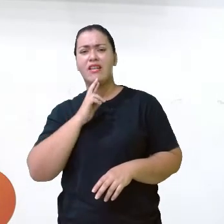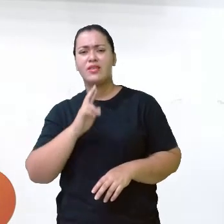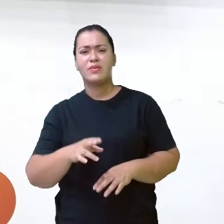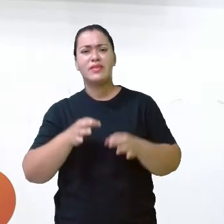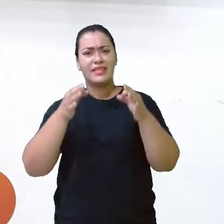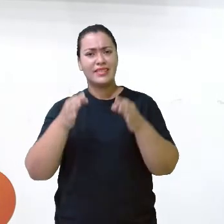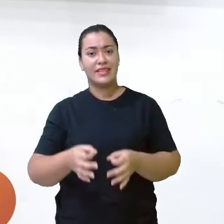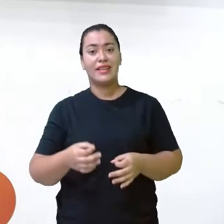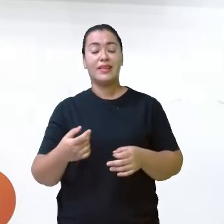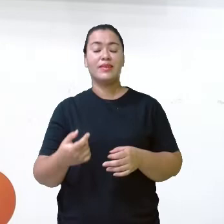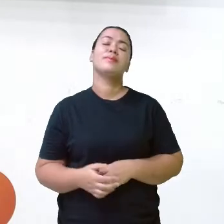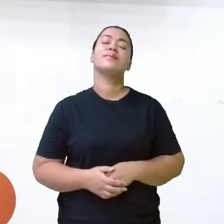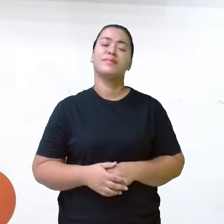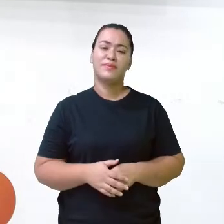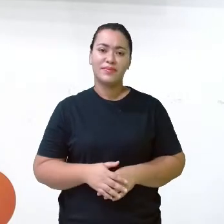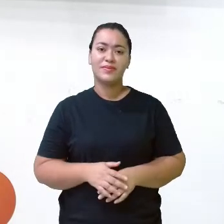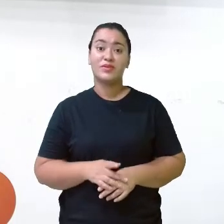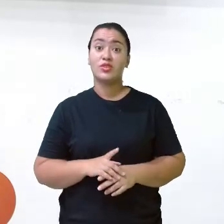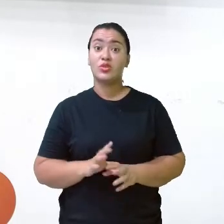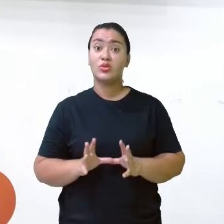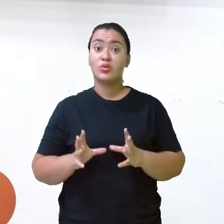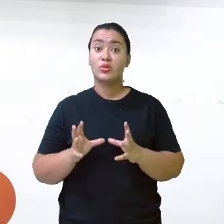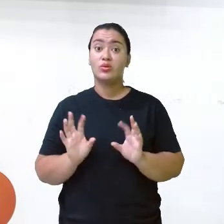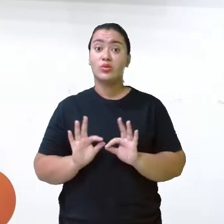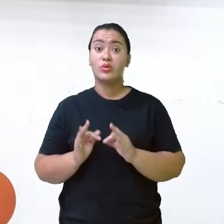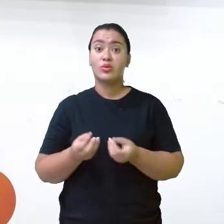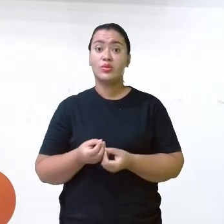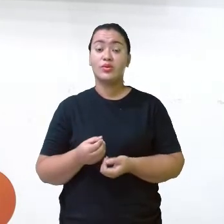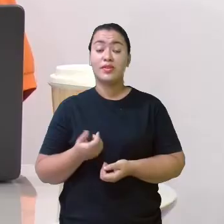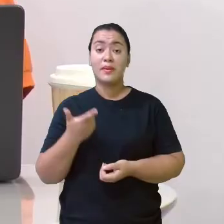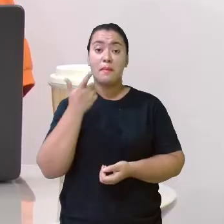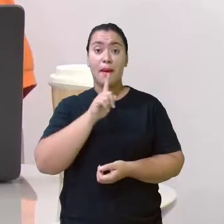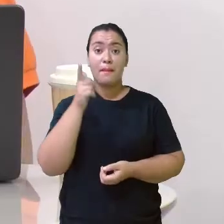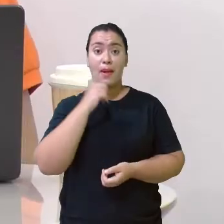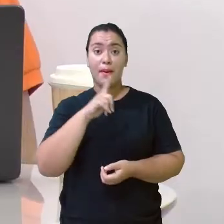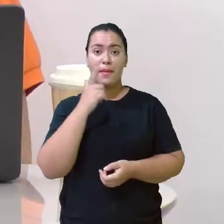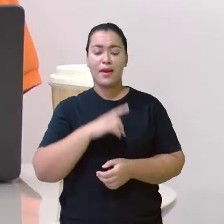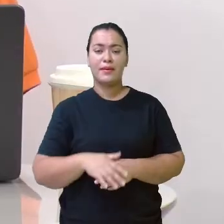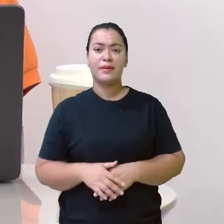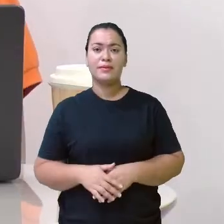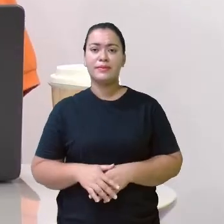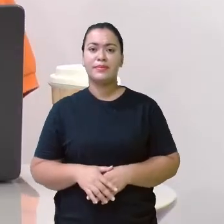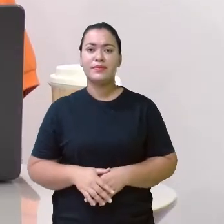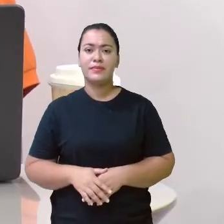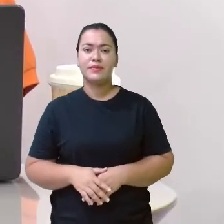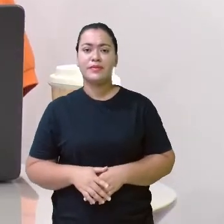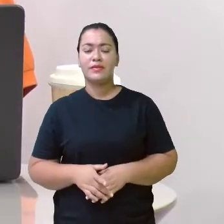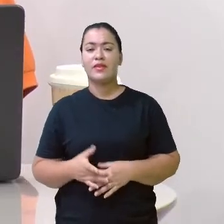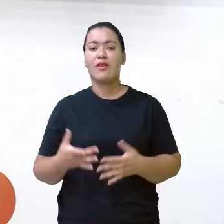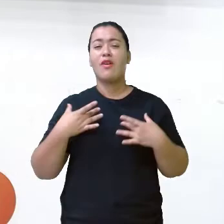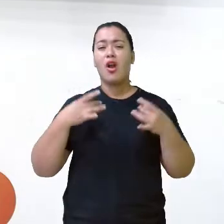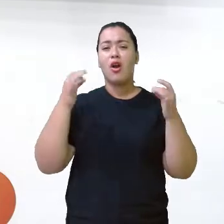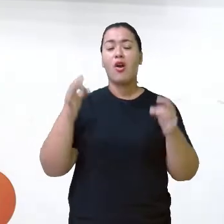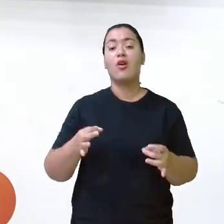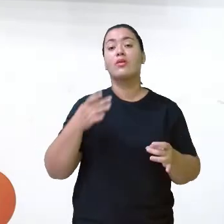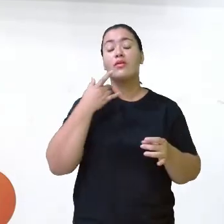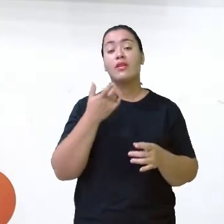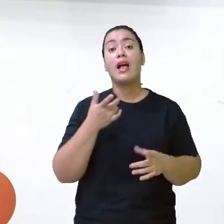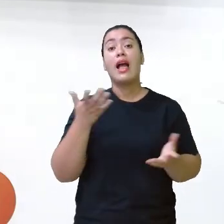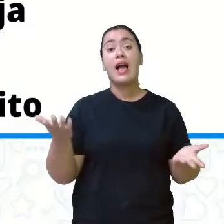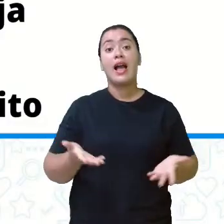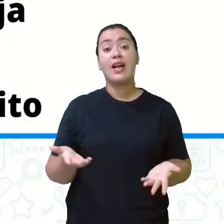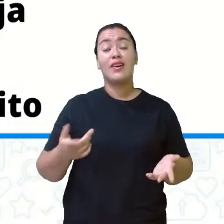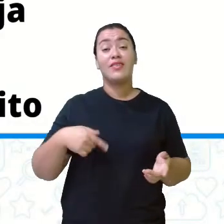Bianca, Sofia, Jaziel, todo mundo acertando, Mauricéia. Que coisa boa, muito bem, ótimo. Sabendo disso, já que